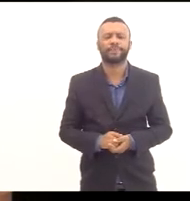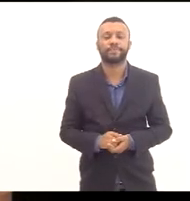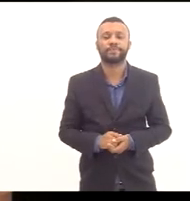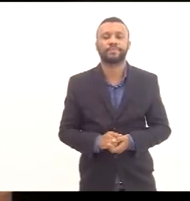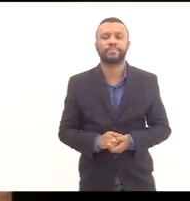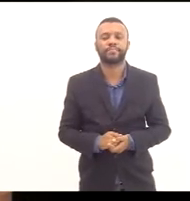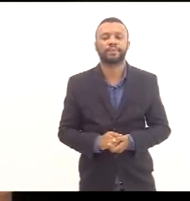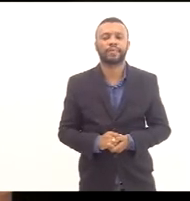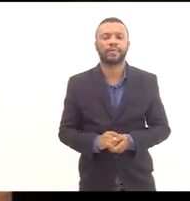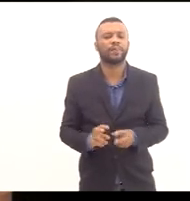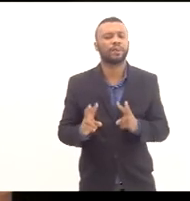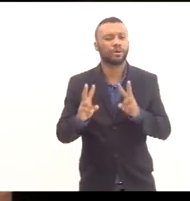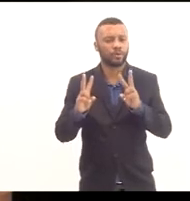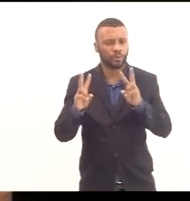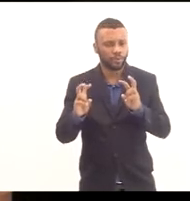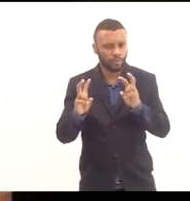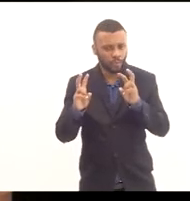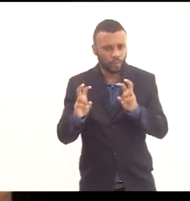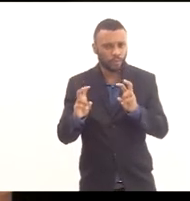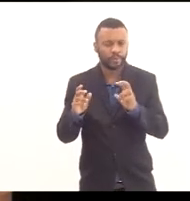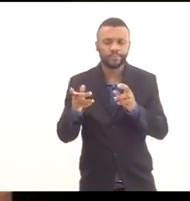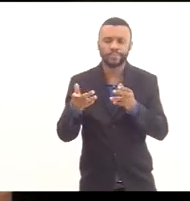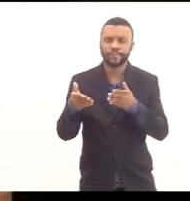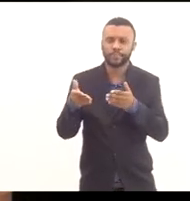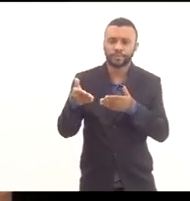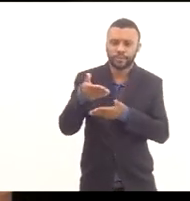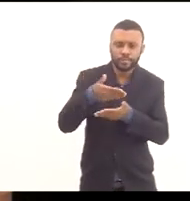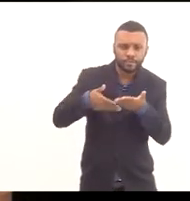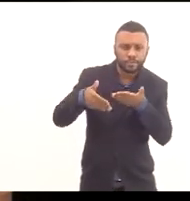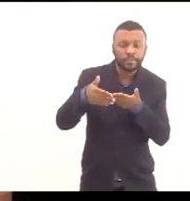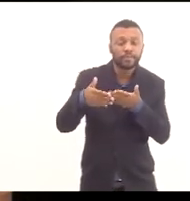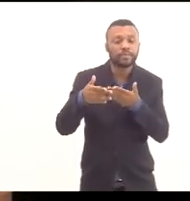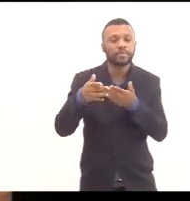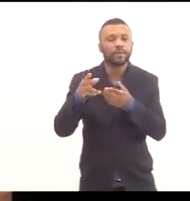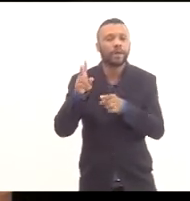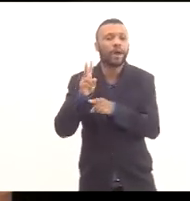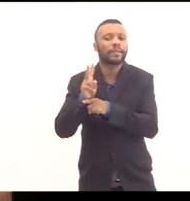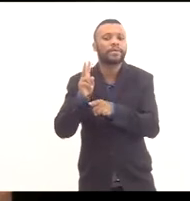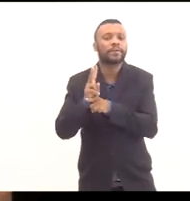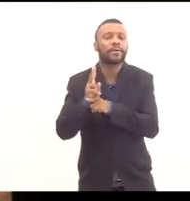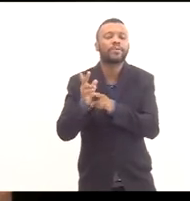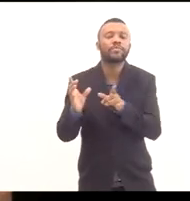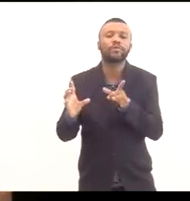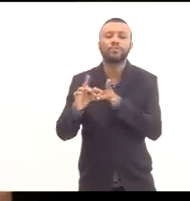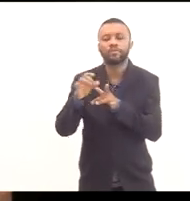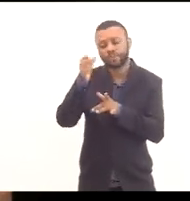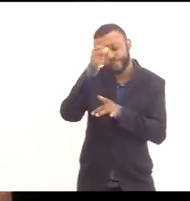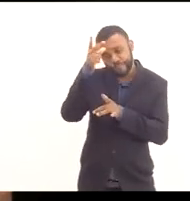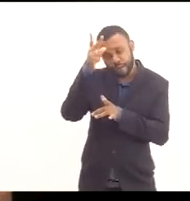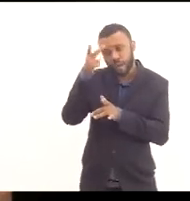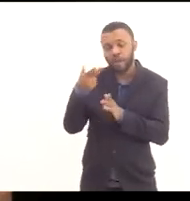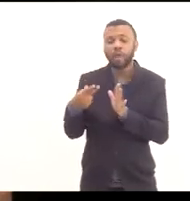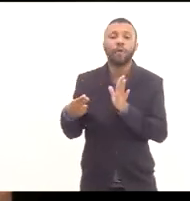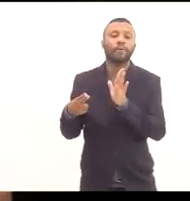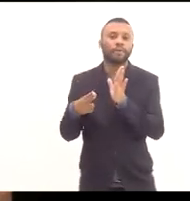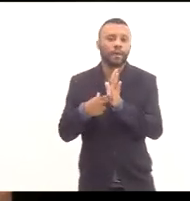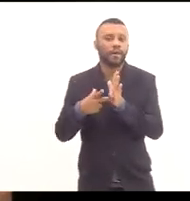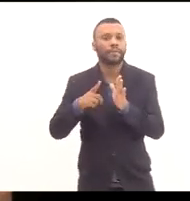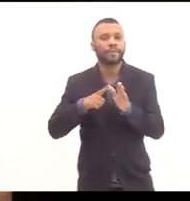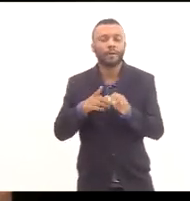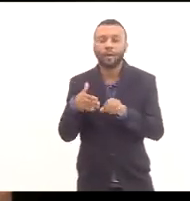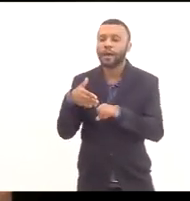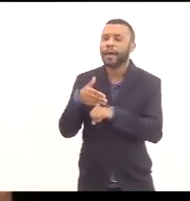sobre o relacionamento dos atendimentos com a cidade confesso que com eu tô tendo mais